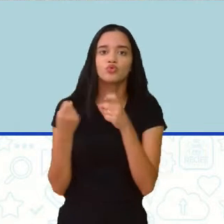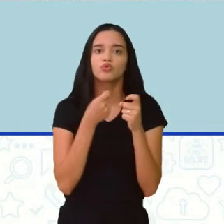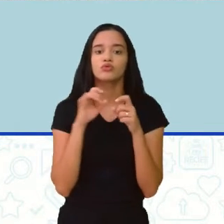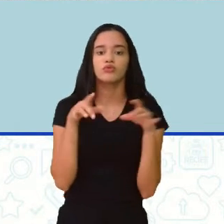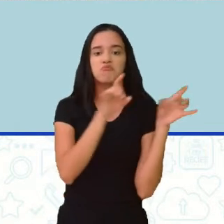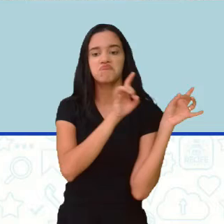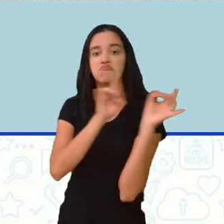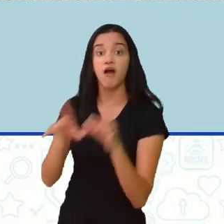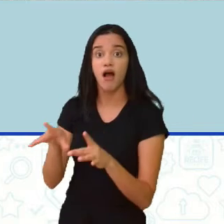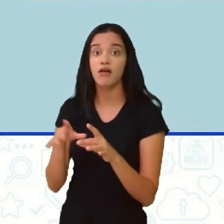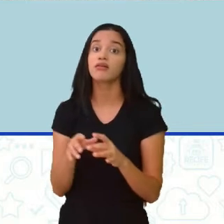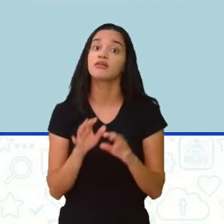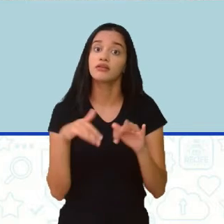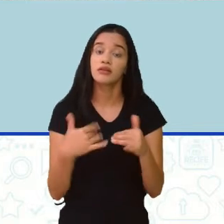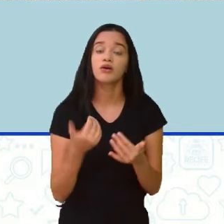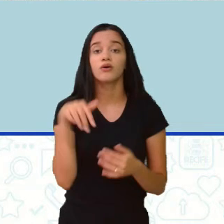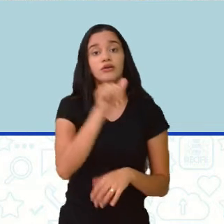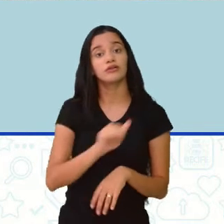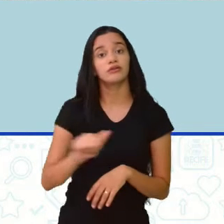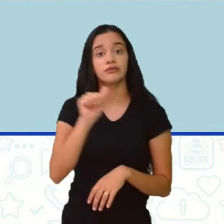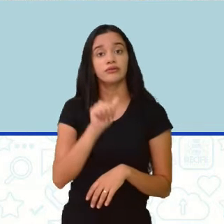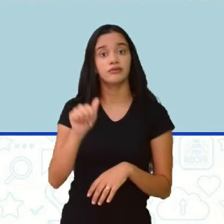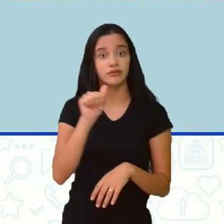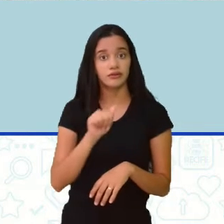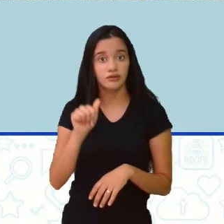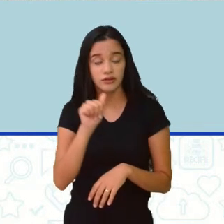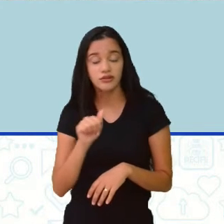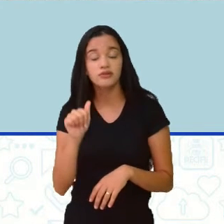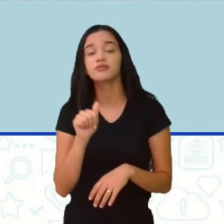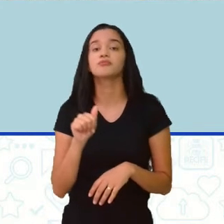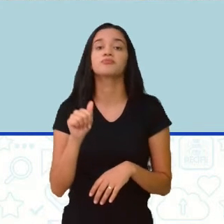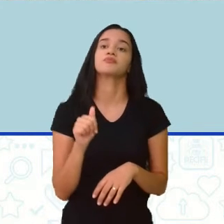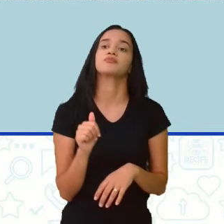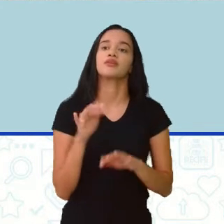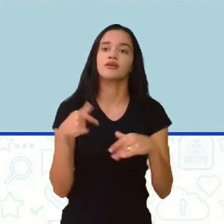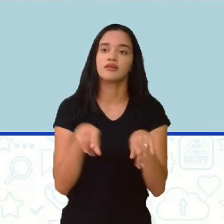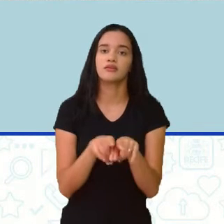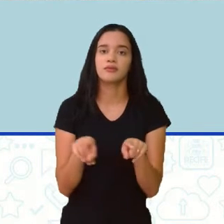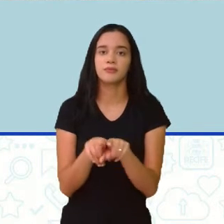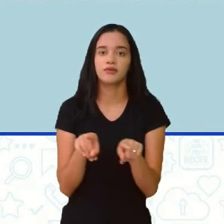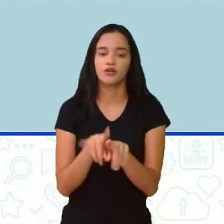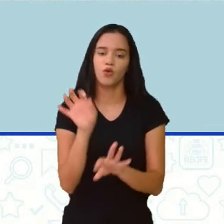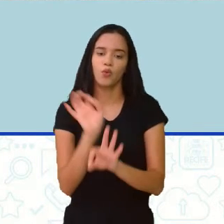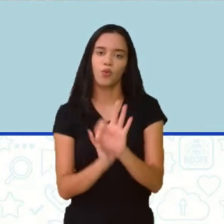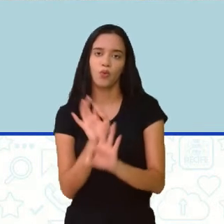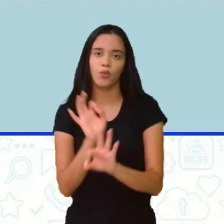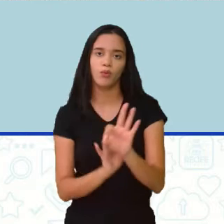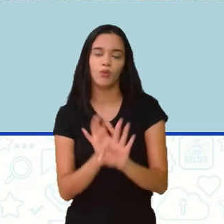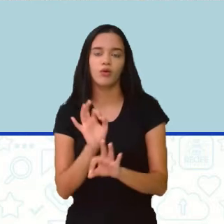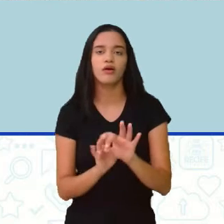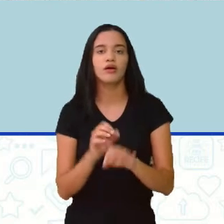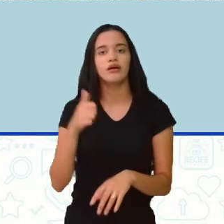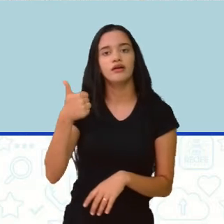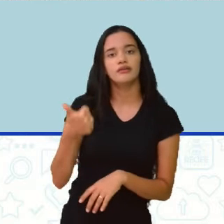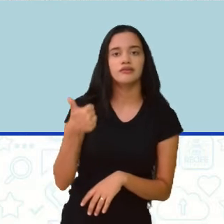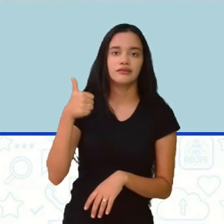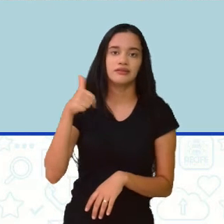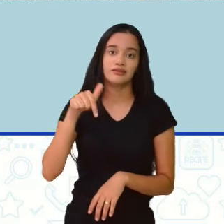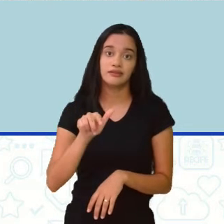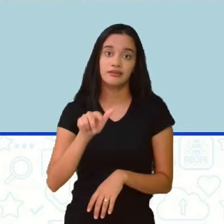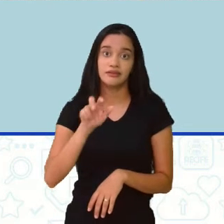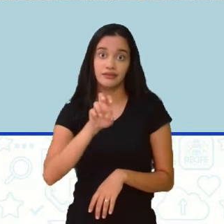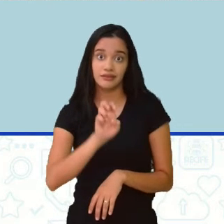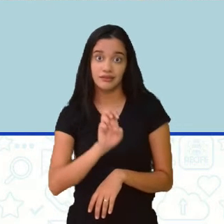desperdício. Então, de acordo com a Associação Brasileira da Indústria Têxtil e de Confecção, são gerados 175